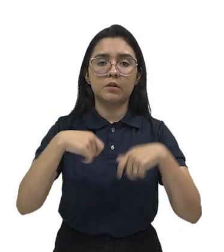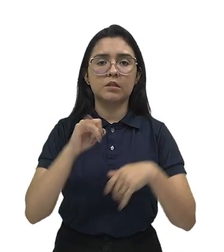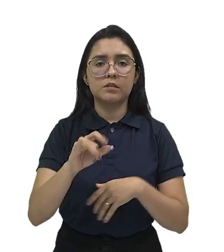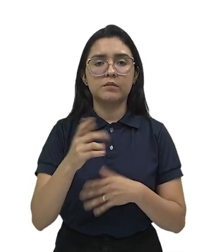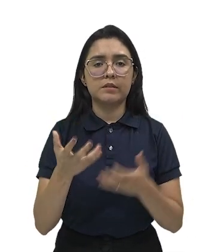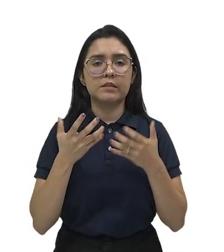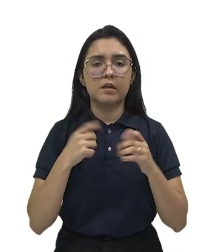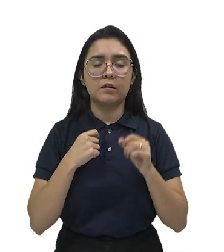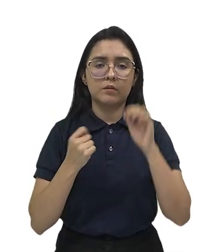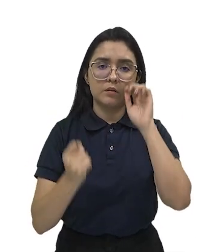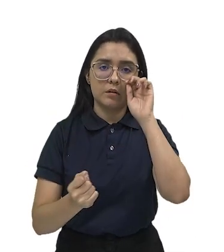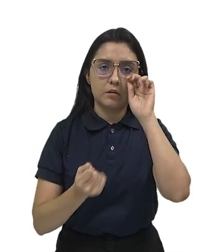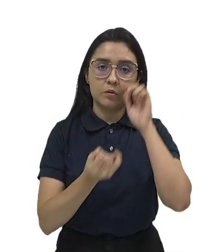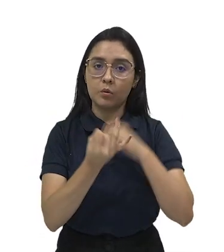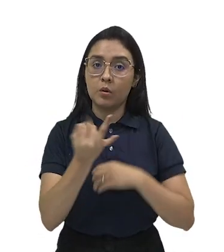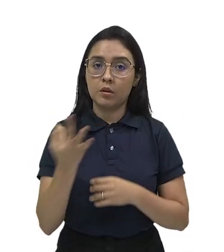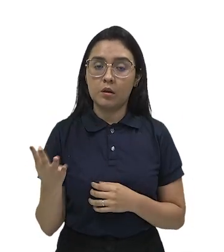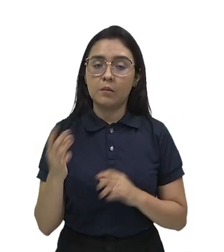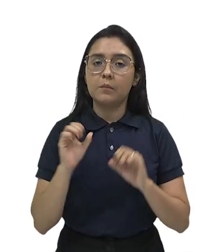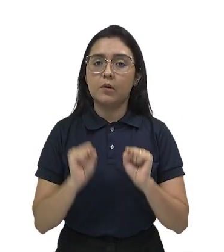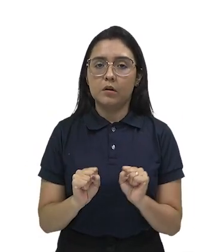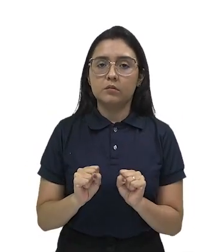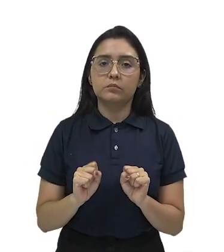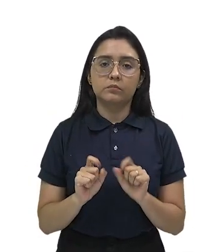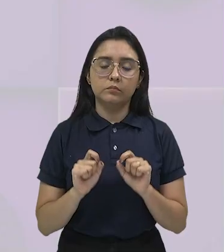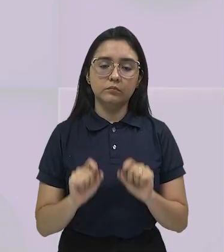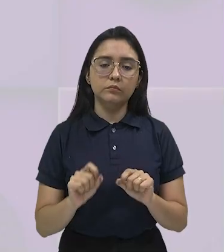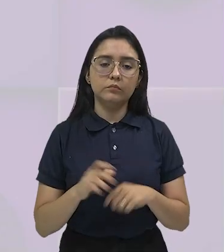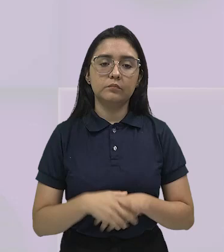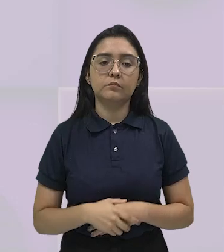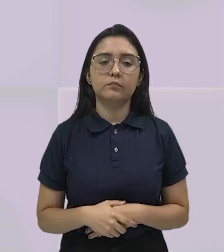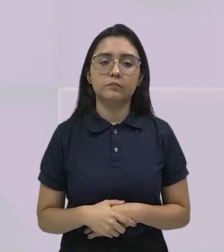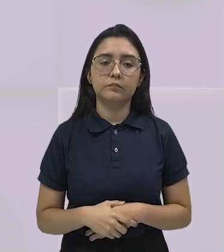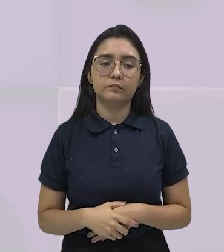quiser contar, você pode